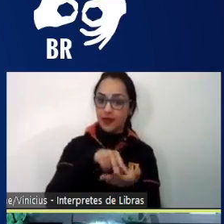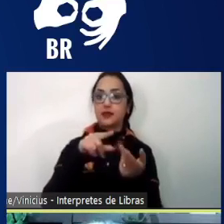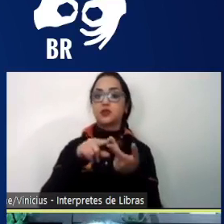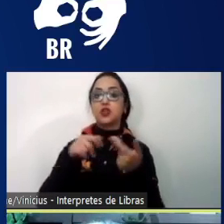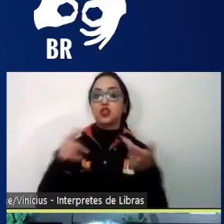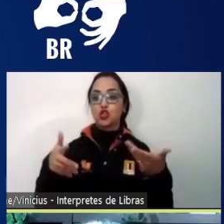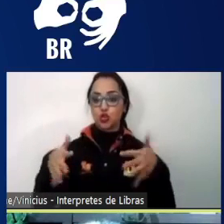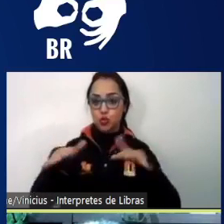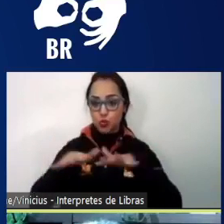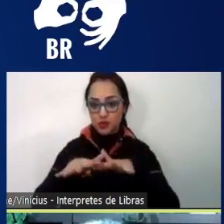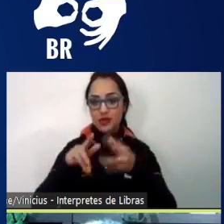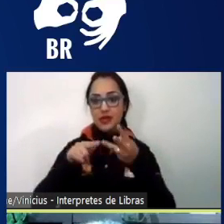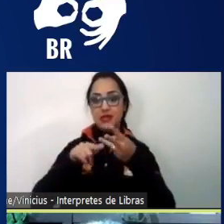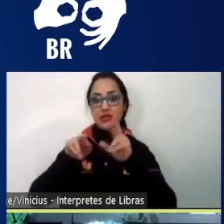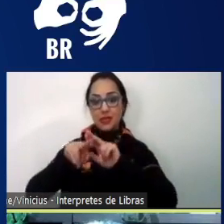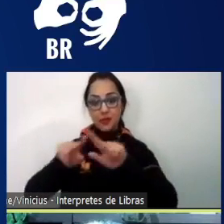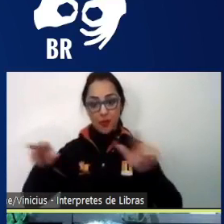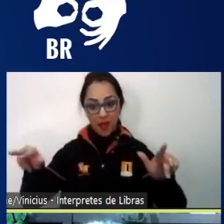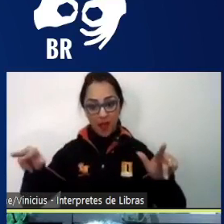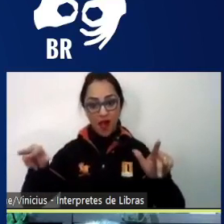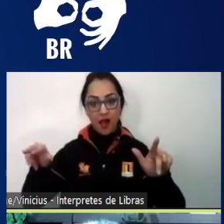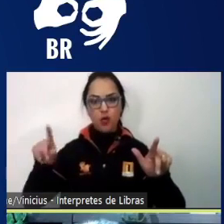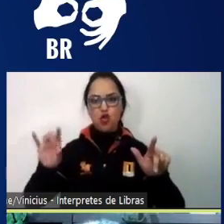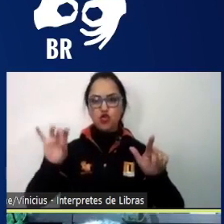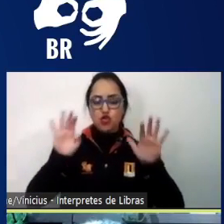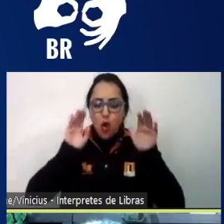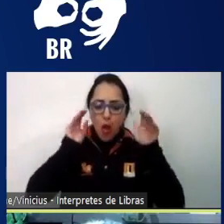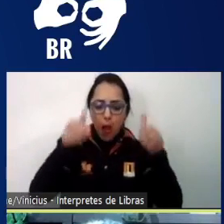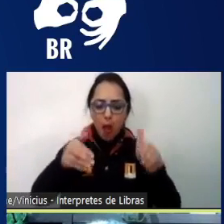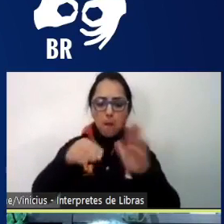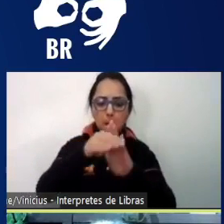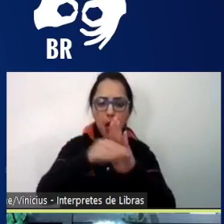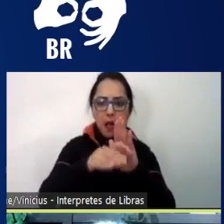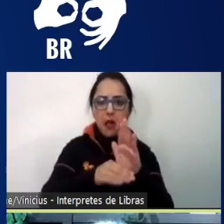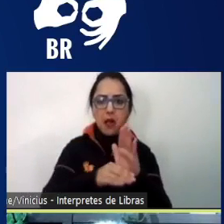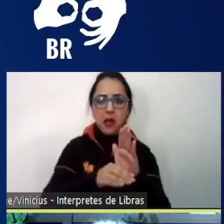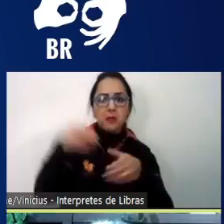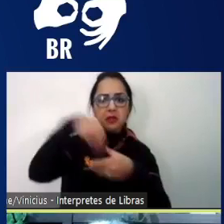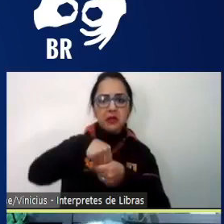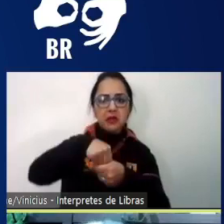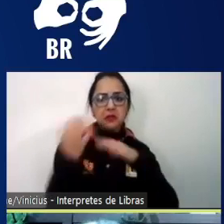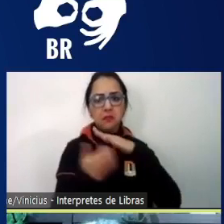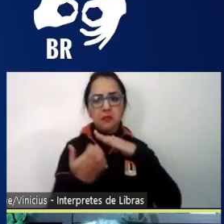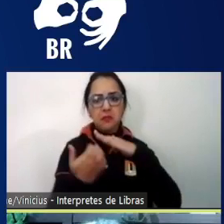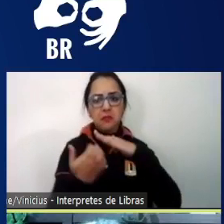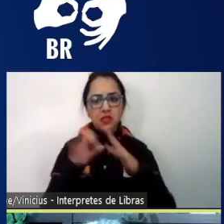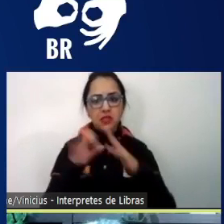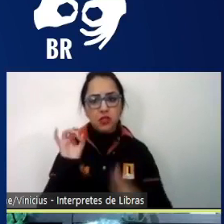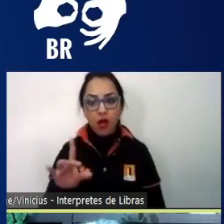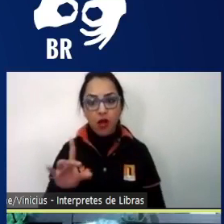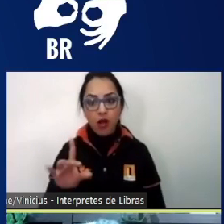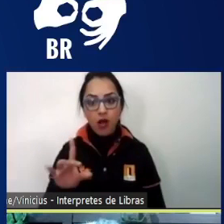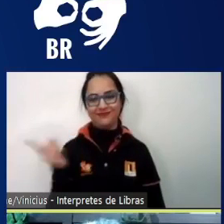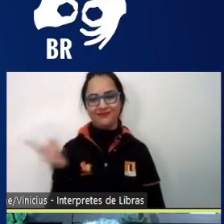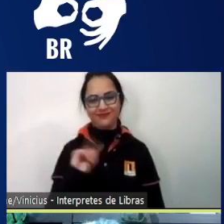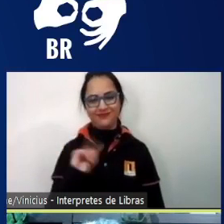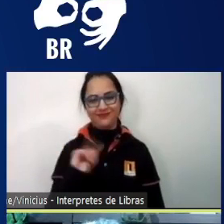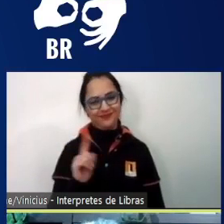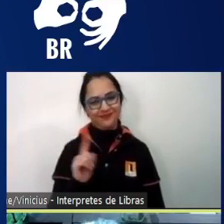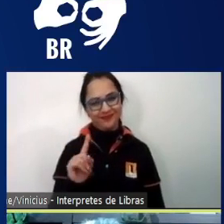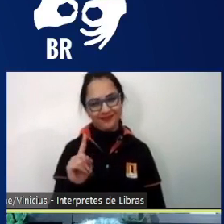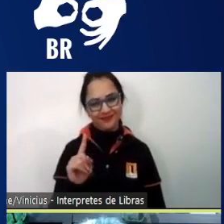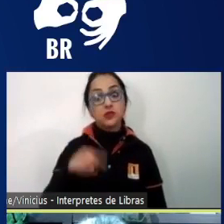ampla do que nós pensarmos em programas de inclusão dentro das empresas. Precisamos falar